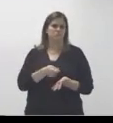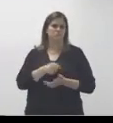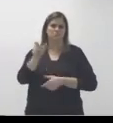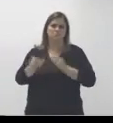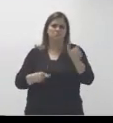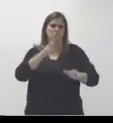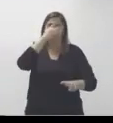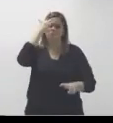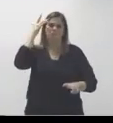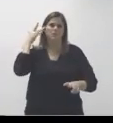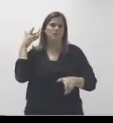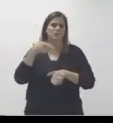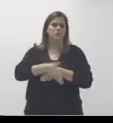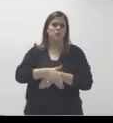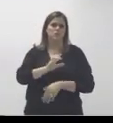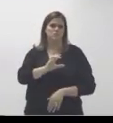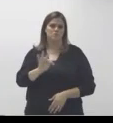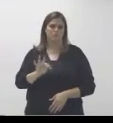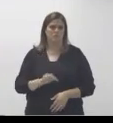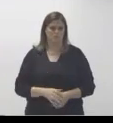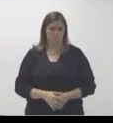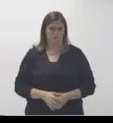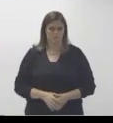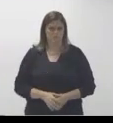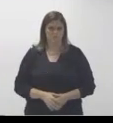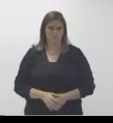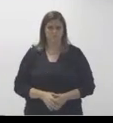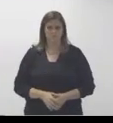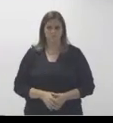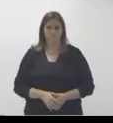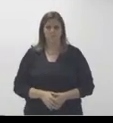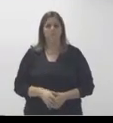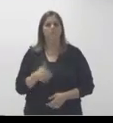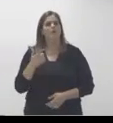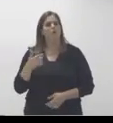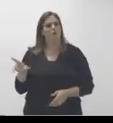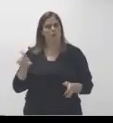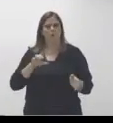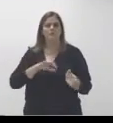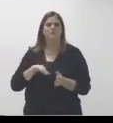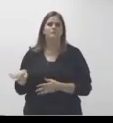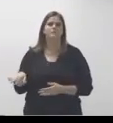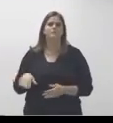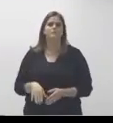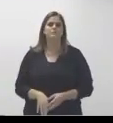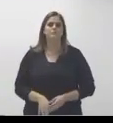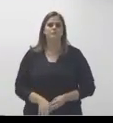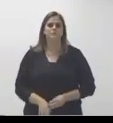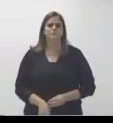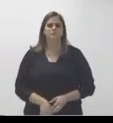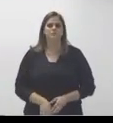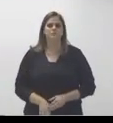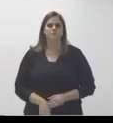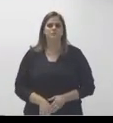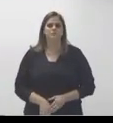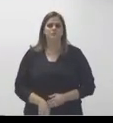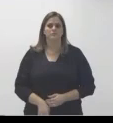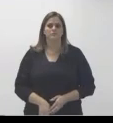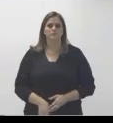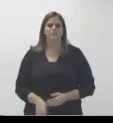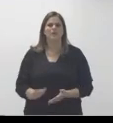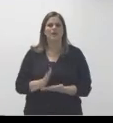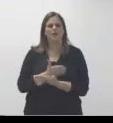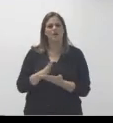candinho ingressam né outras moções vou trazer que só rapidamente algumas alguns parâmetros que eu considero